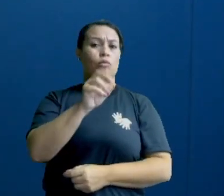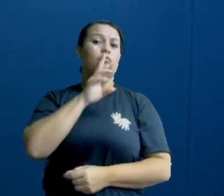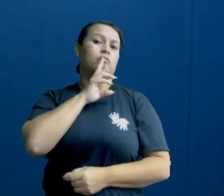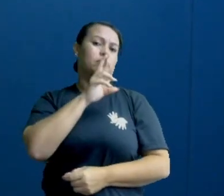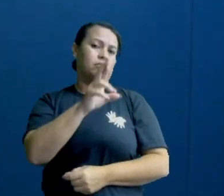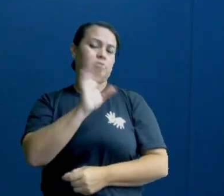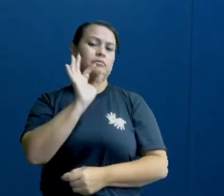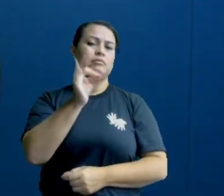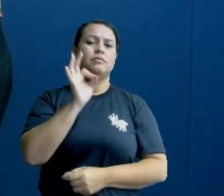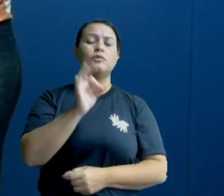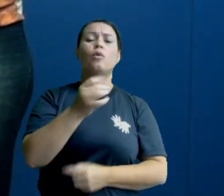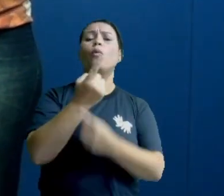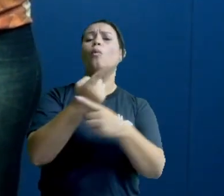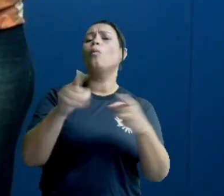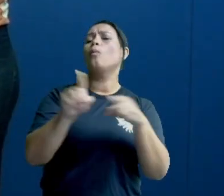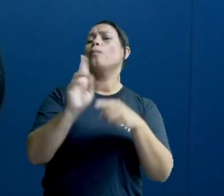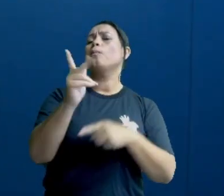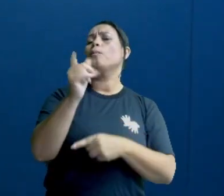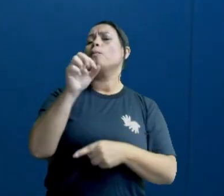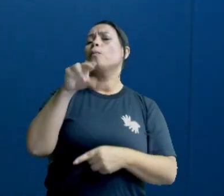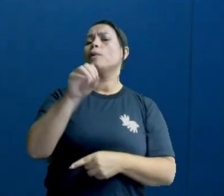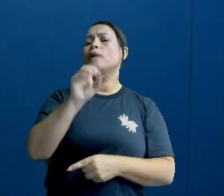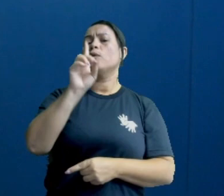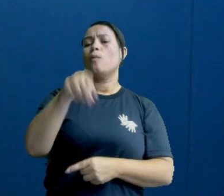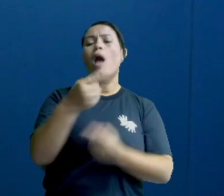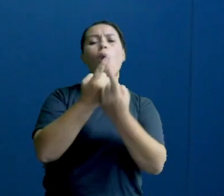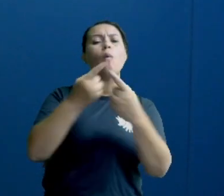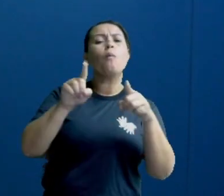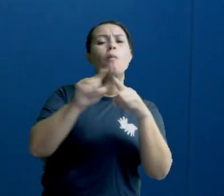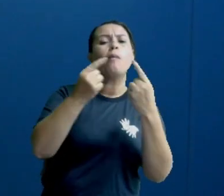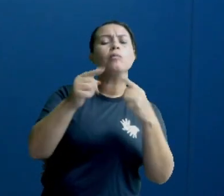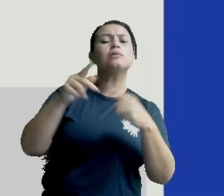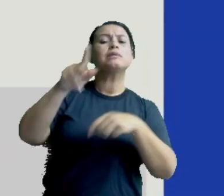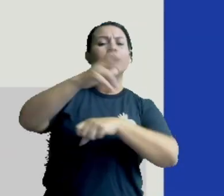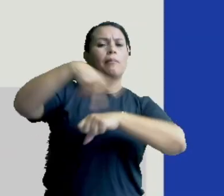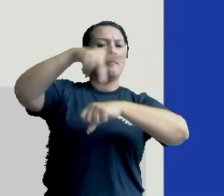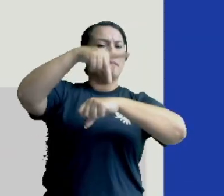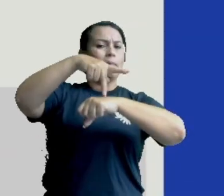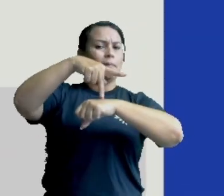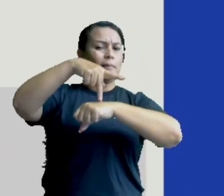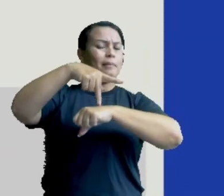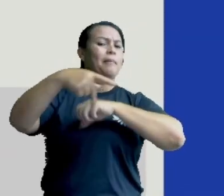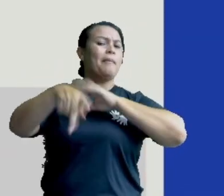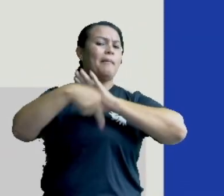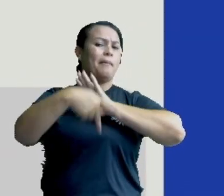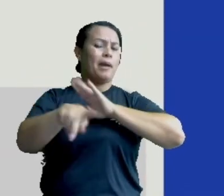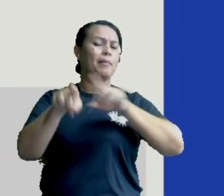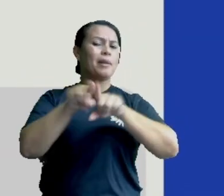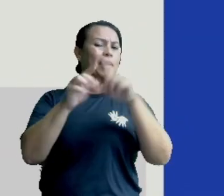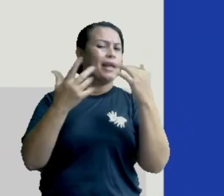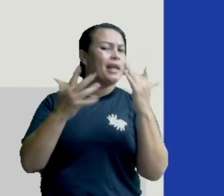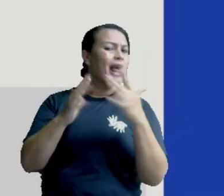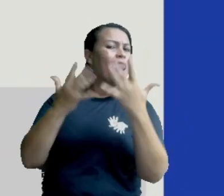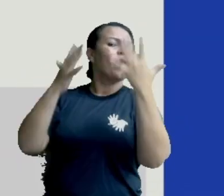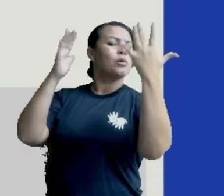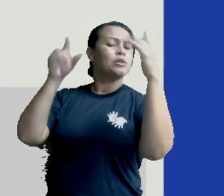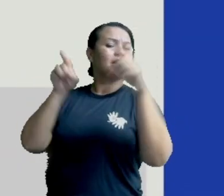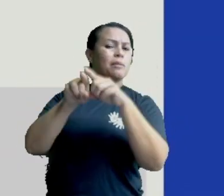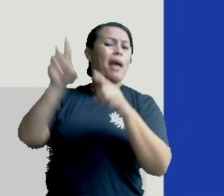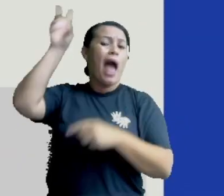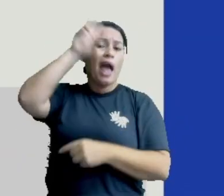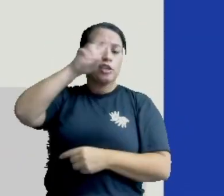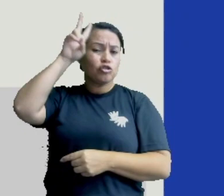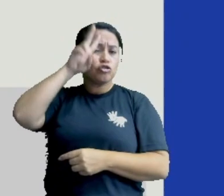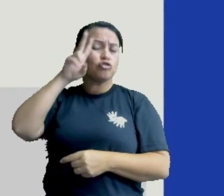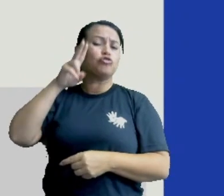resposta certa. Um hino é uma composição musical patriota que evoca e elogia a história,